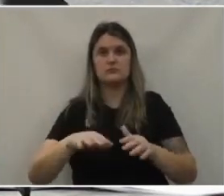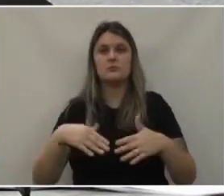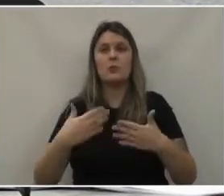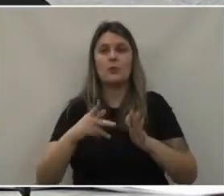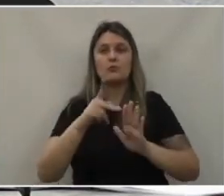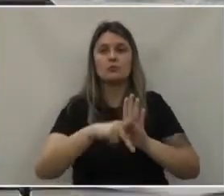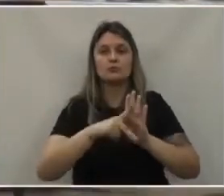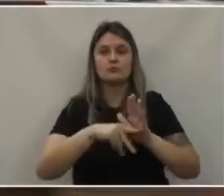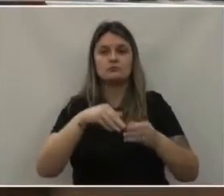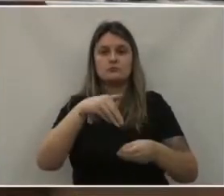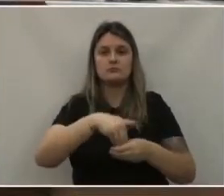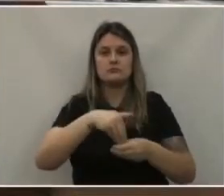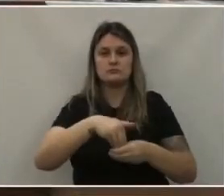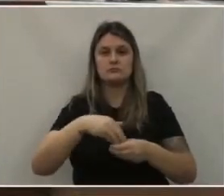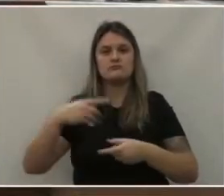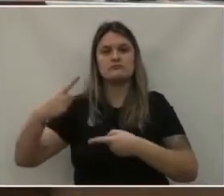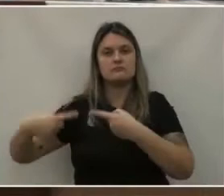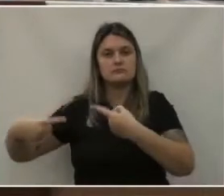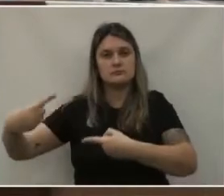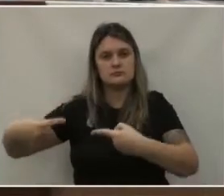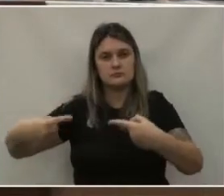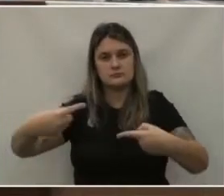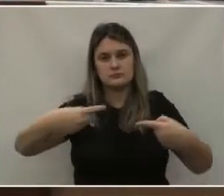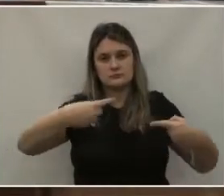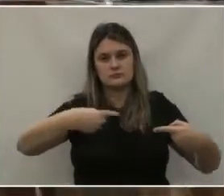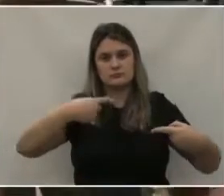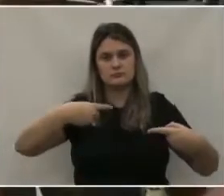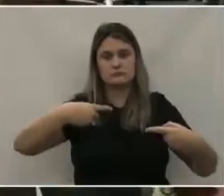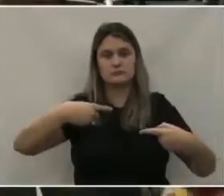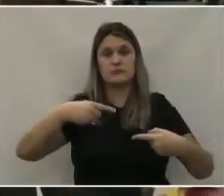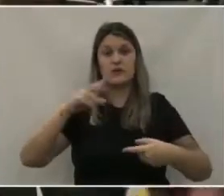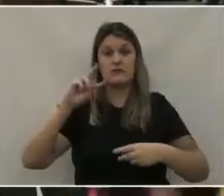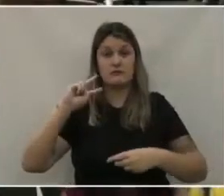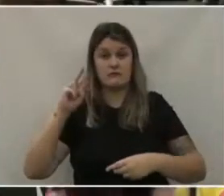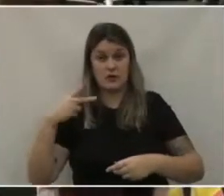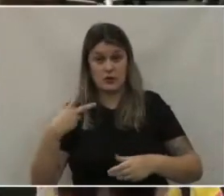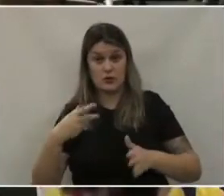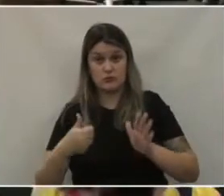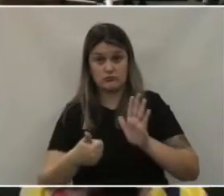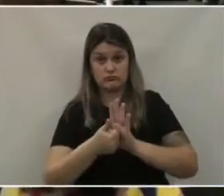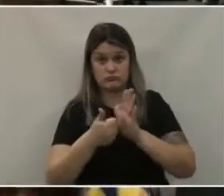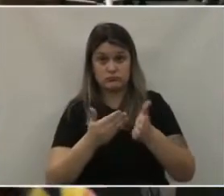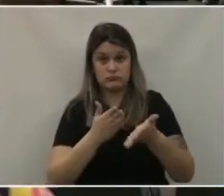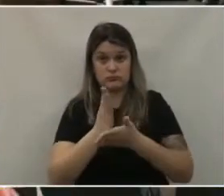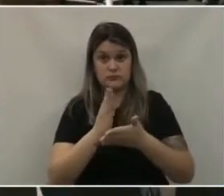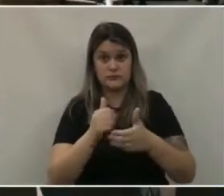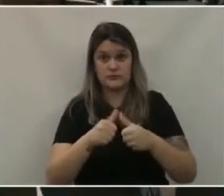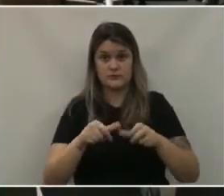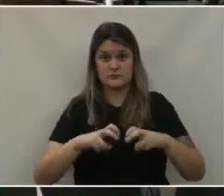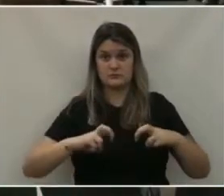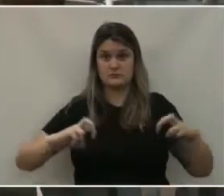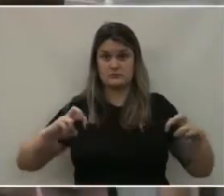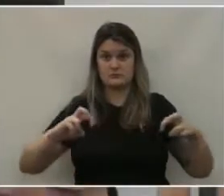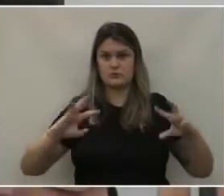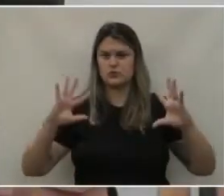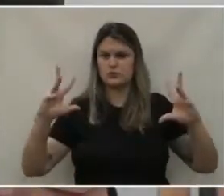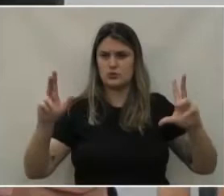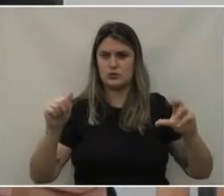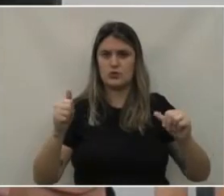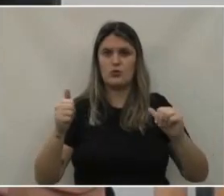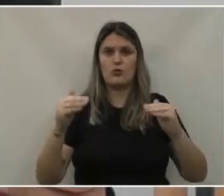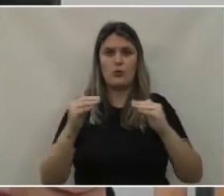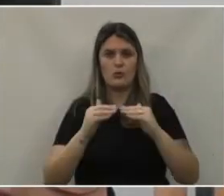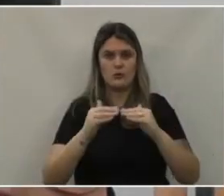É o parecer. Em discussão, em votação, senhores vereadores que aprovam, permaneçam como estão. Aprovado o